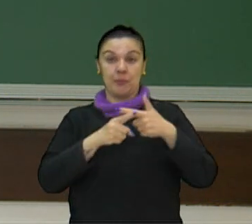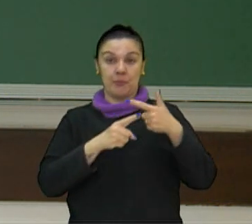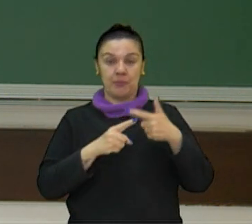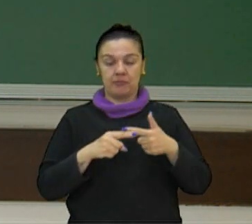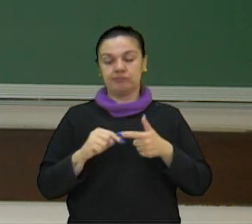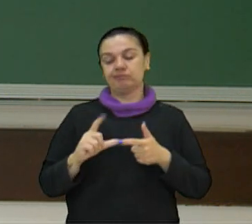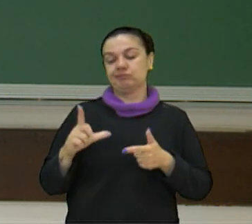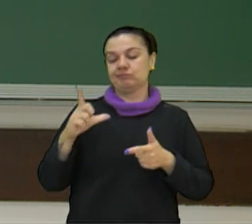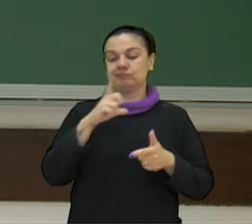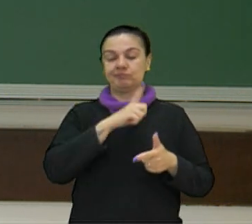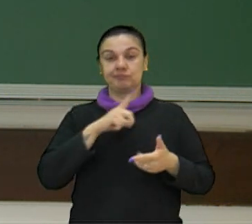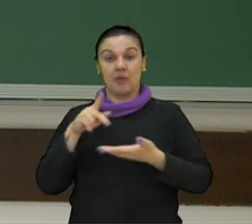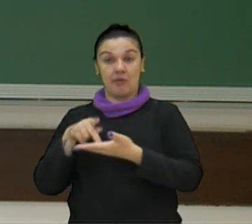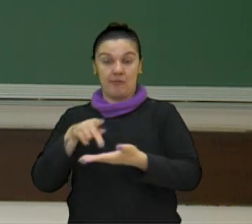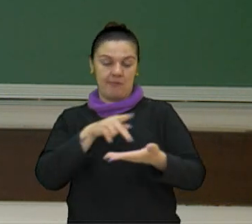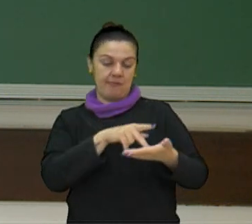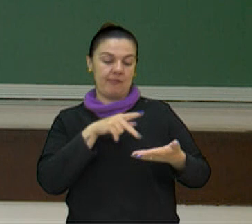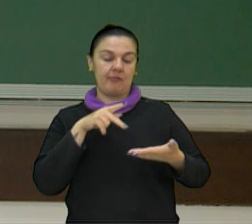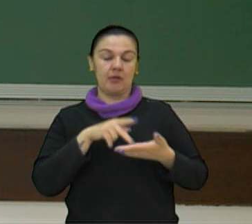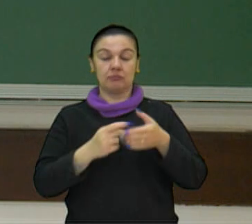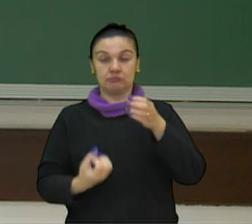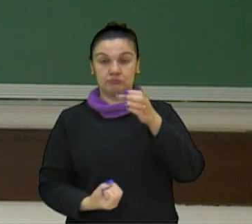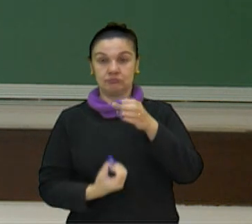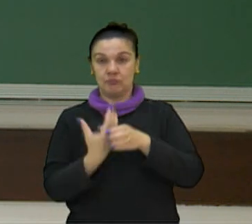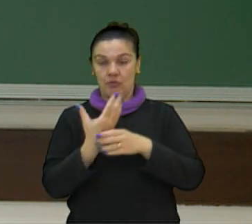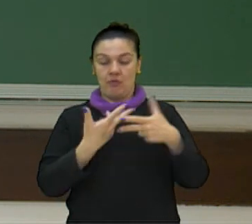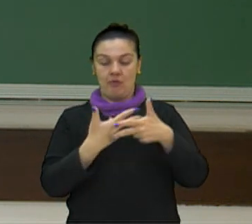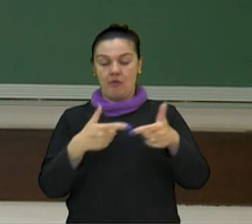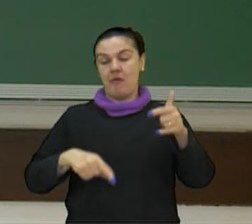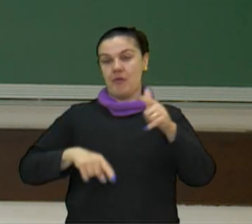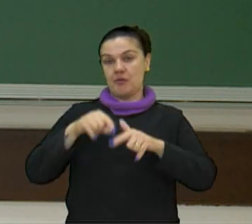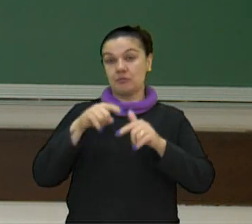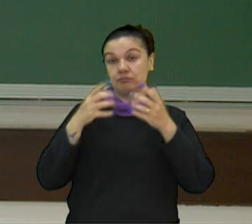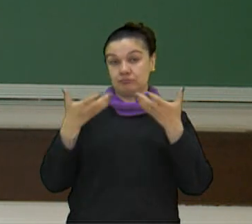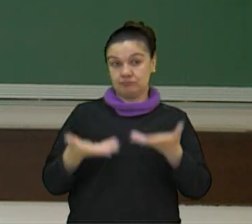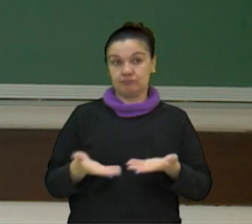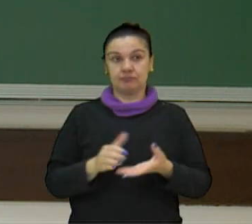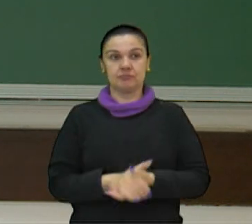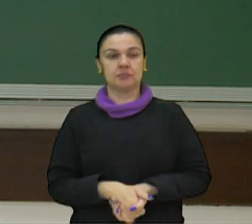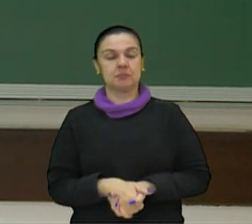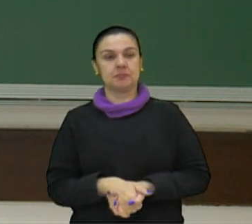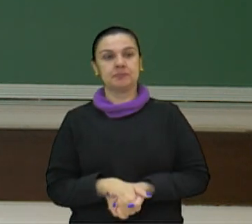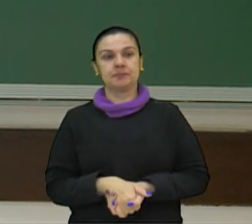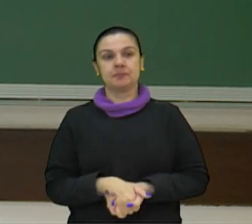aquelas realidades que originaram a coisa como ela é.